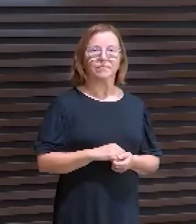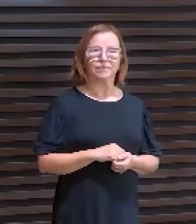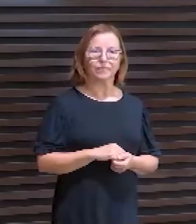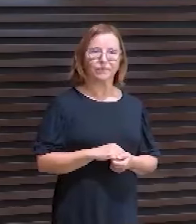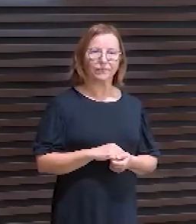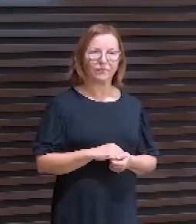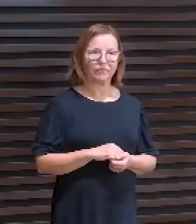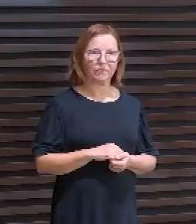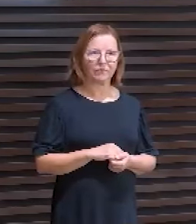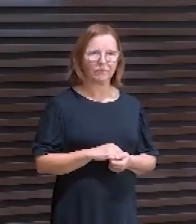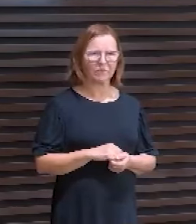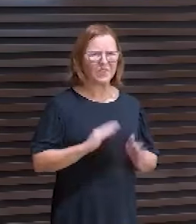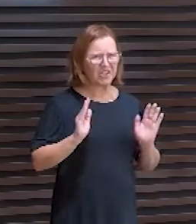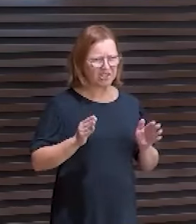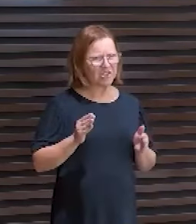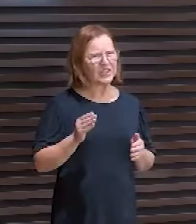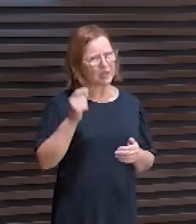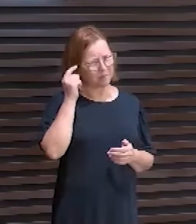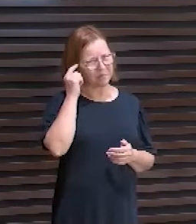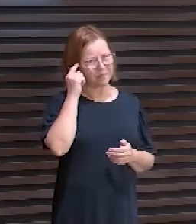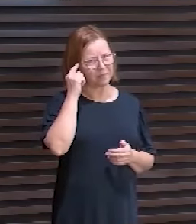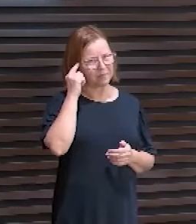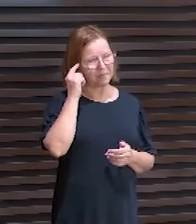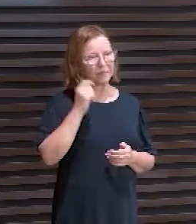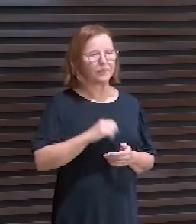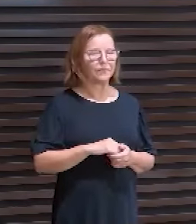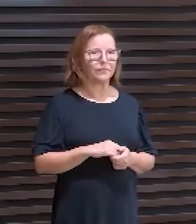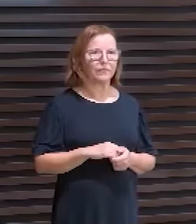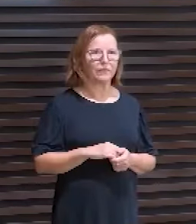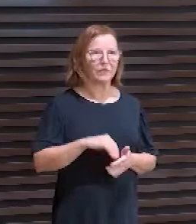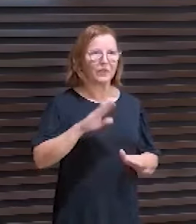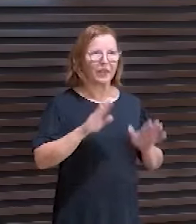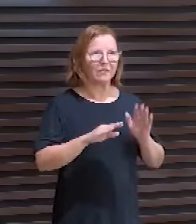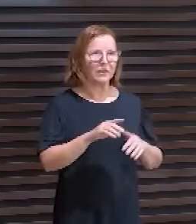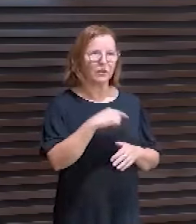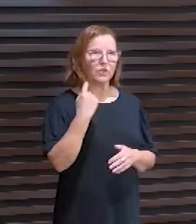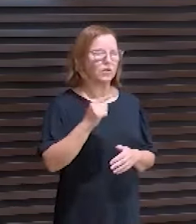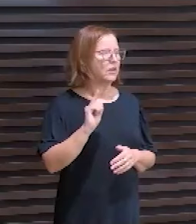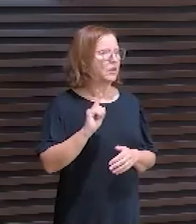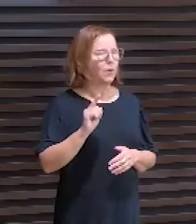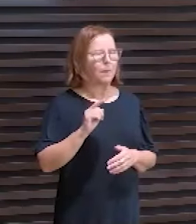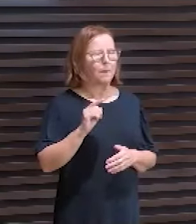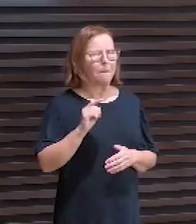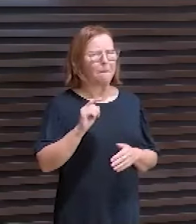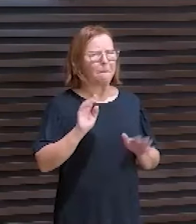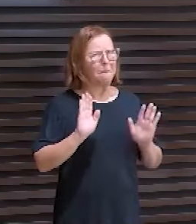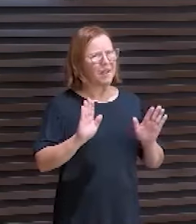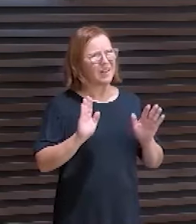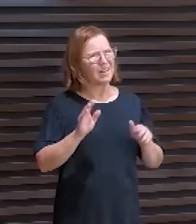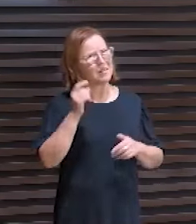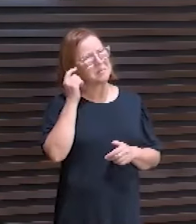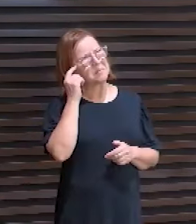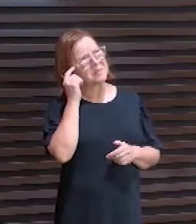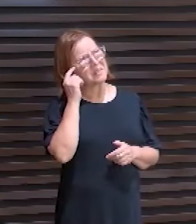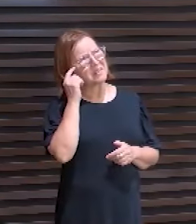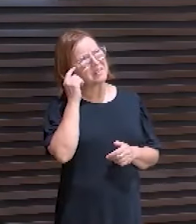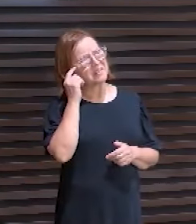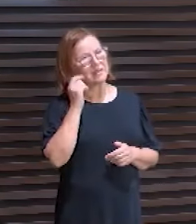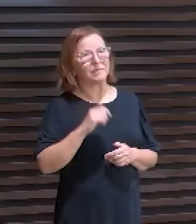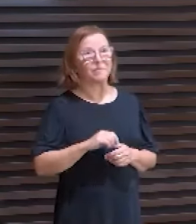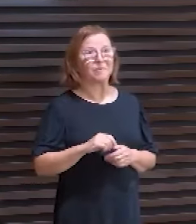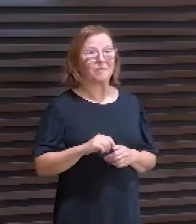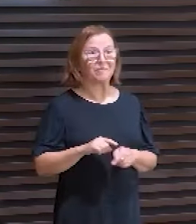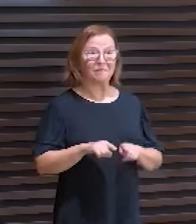vocês já pararam para pensar Às vezes a gente não para para fazer um diagnóstico né mas quando a gente dá